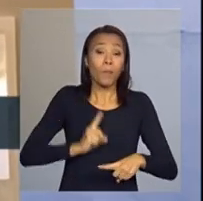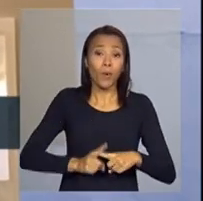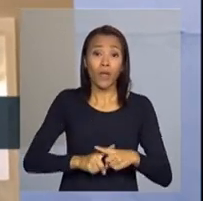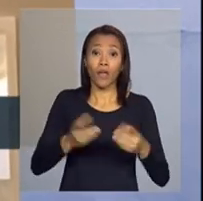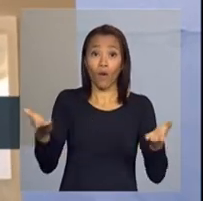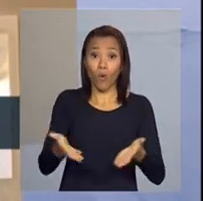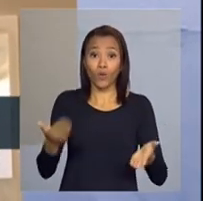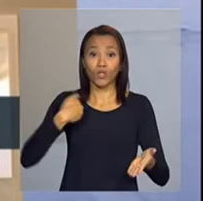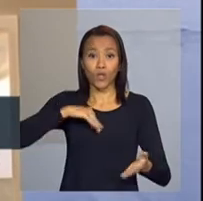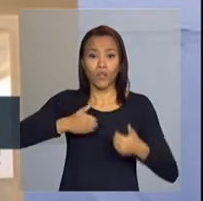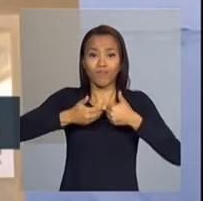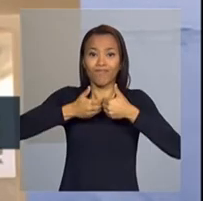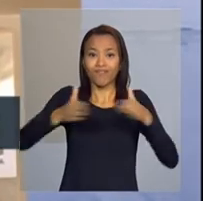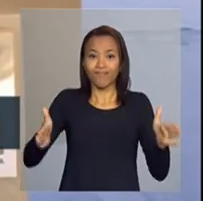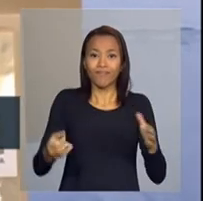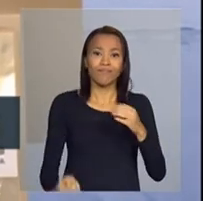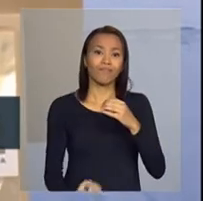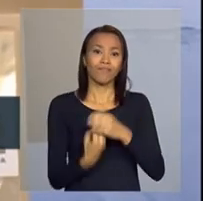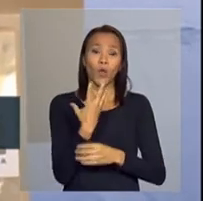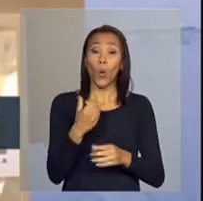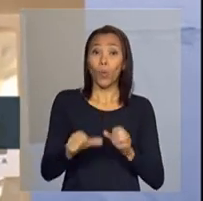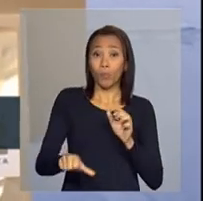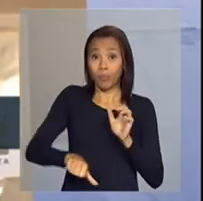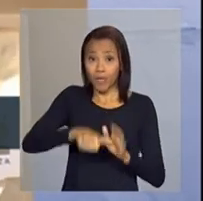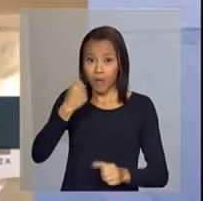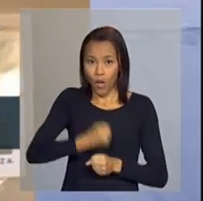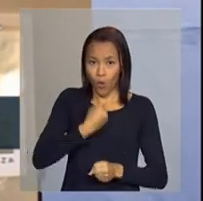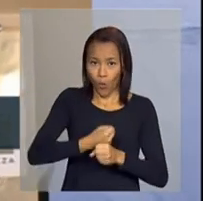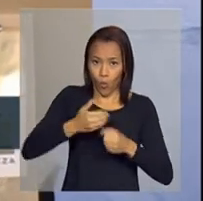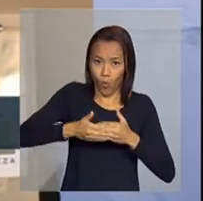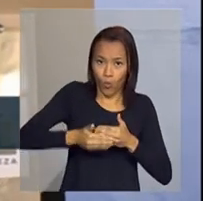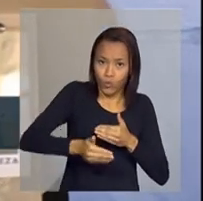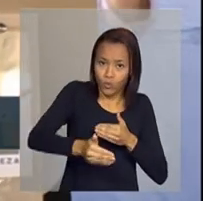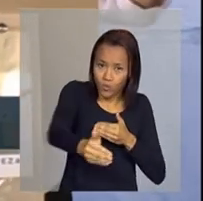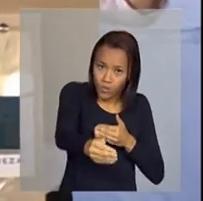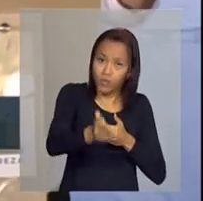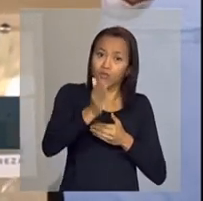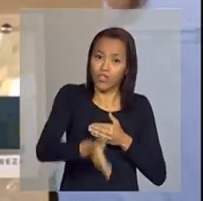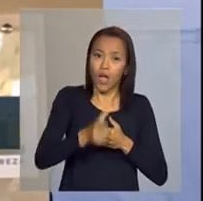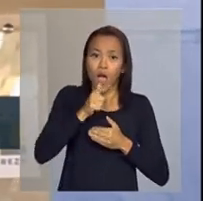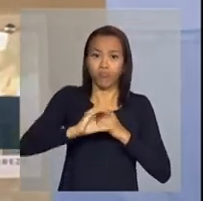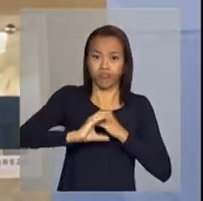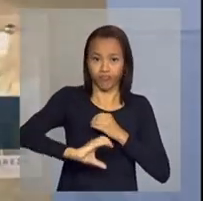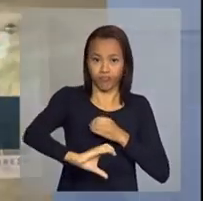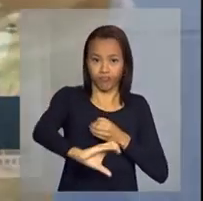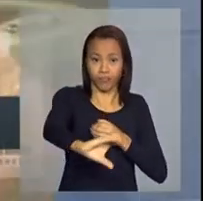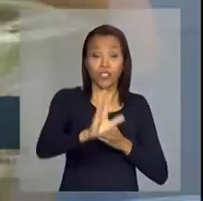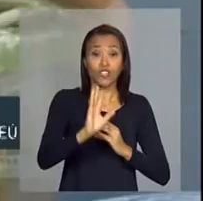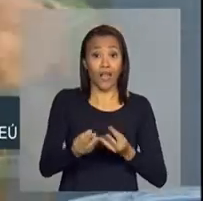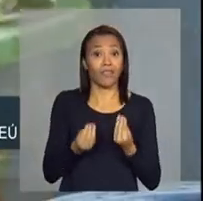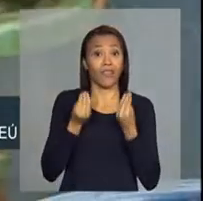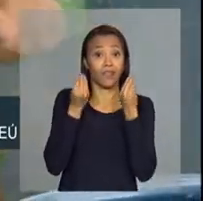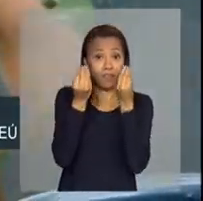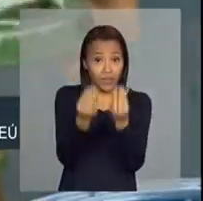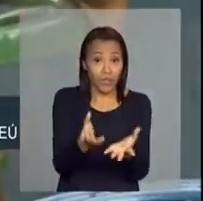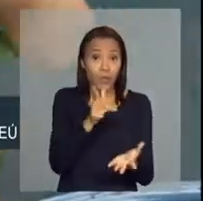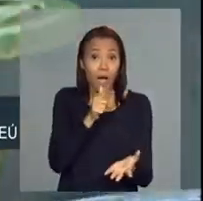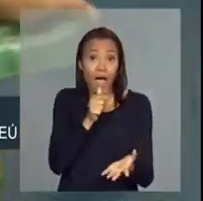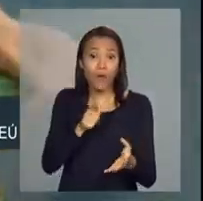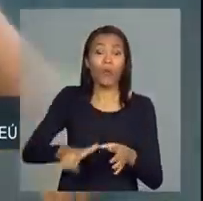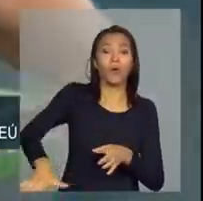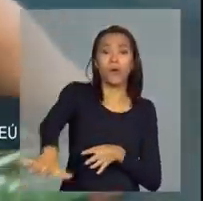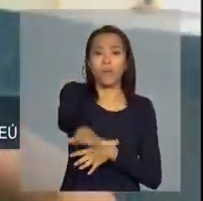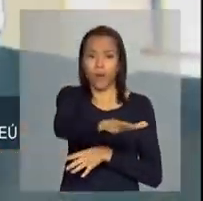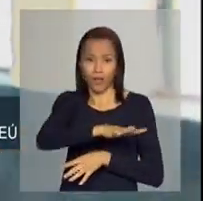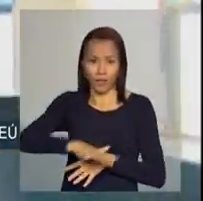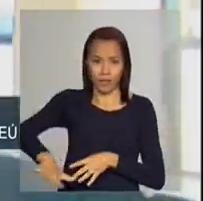estamos inaugurando o primeiro trecho da adutora do Pajeú, que já está garantindo água aqui para a região